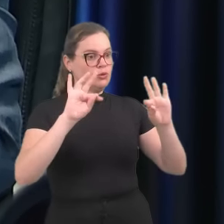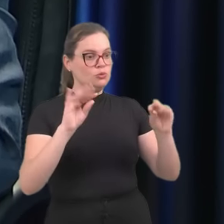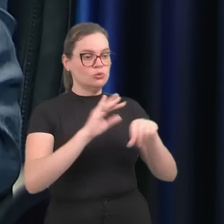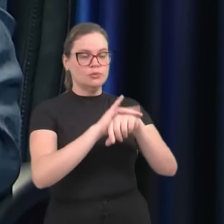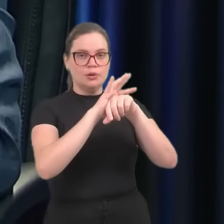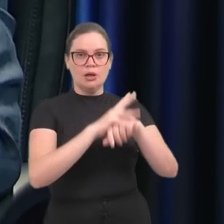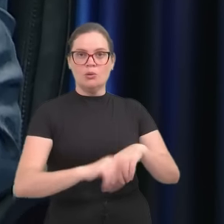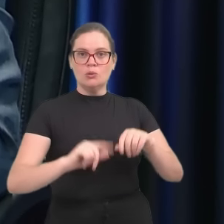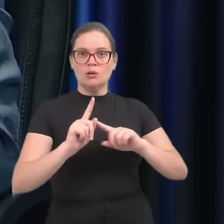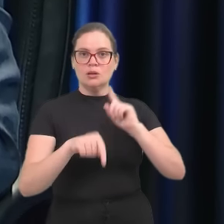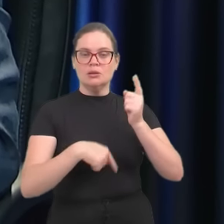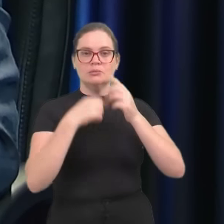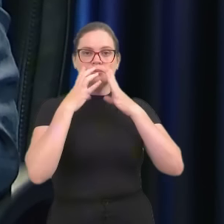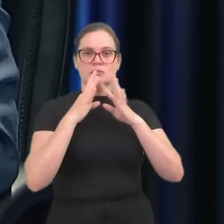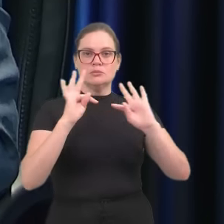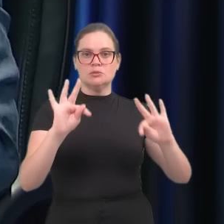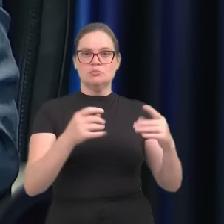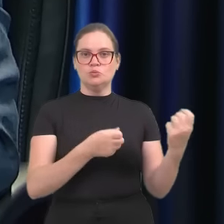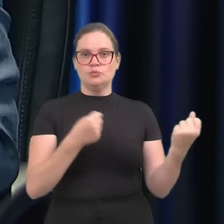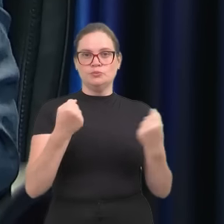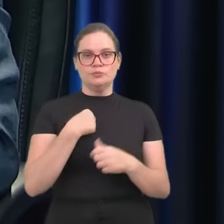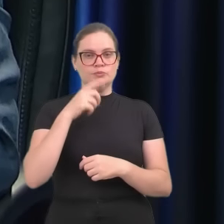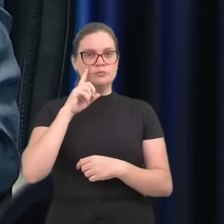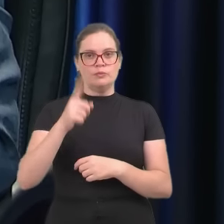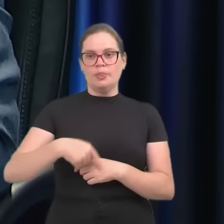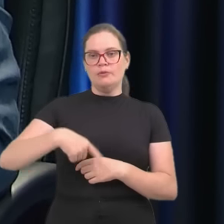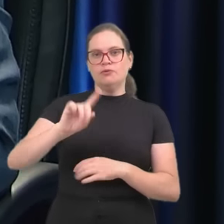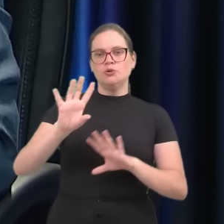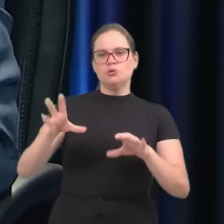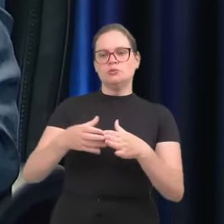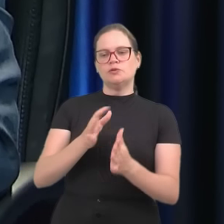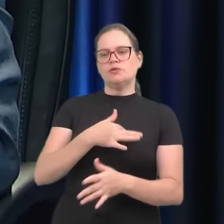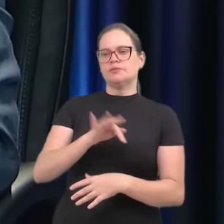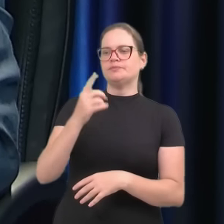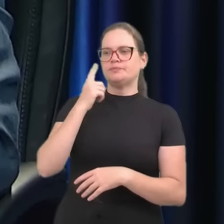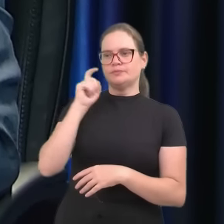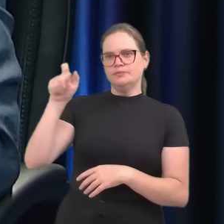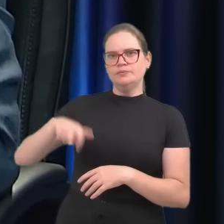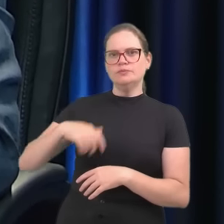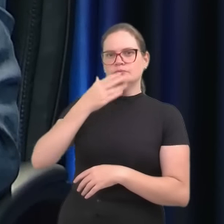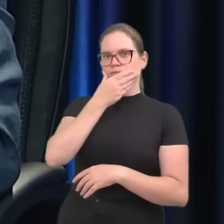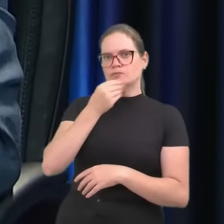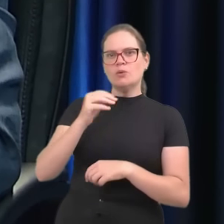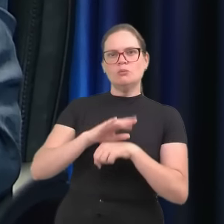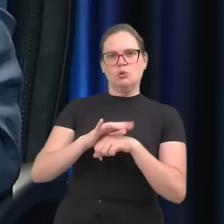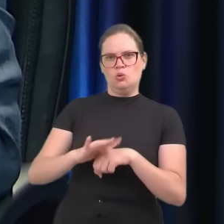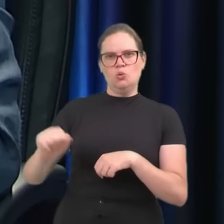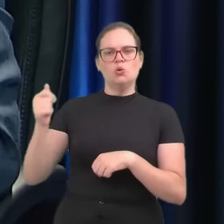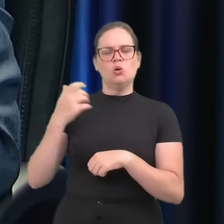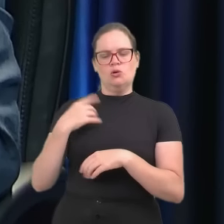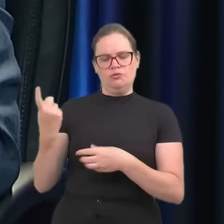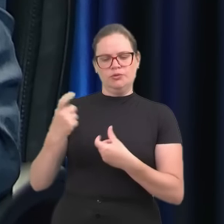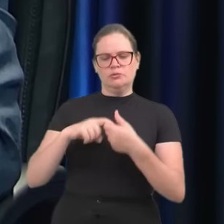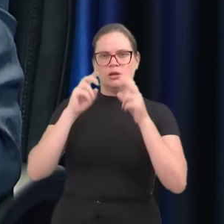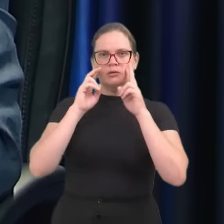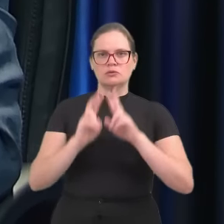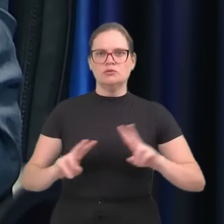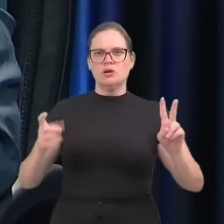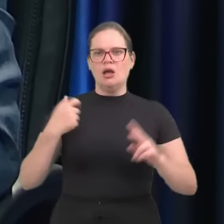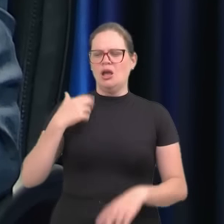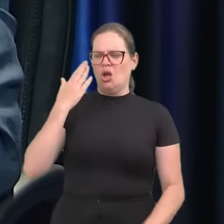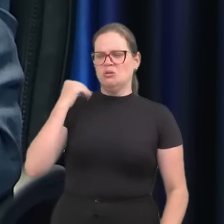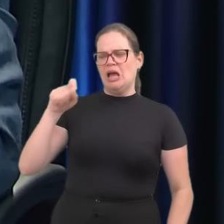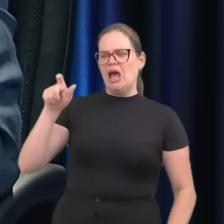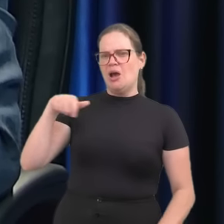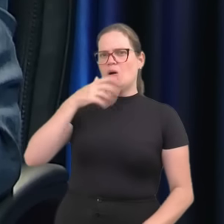ele voltou a ver, ele testemunhou do poder de Deus, né? Então ele foi lá, junto aos fariseus, ele disse, olha, ele me curou,